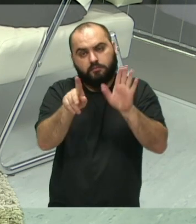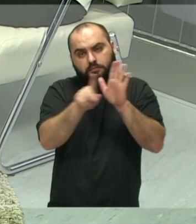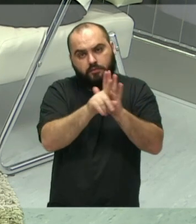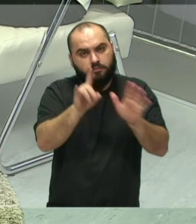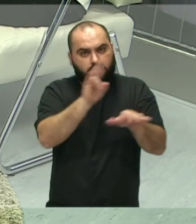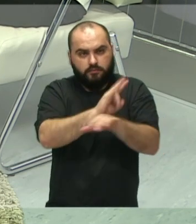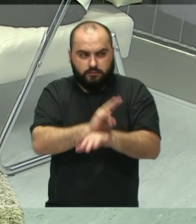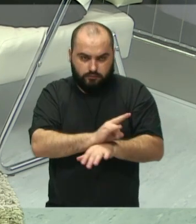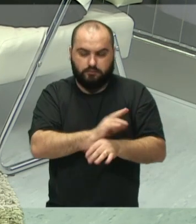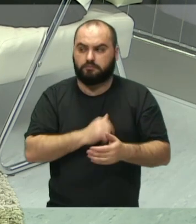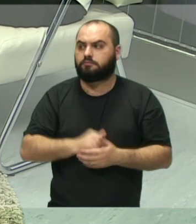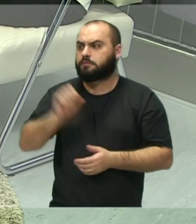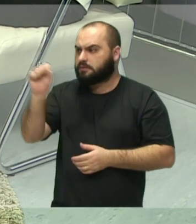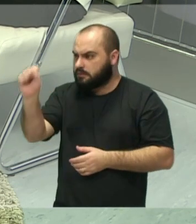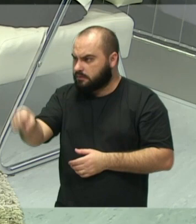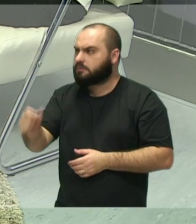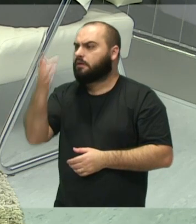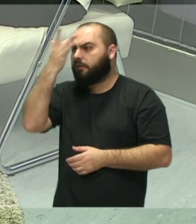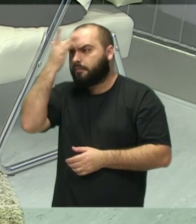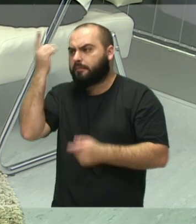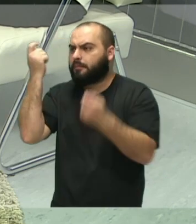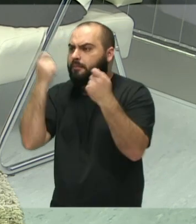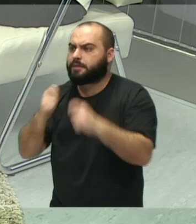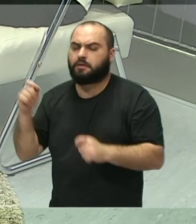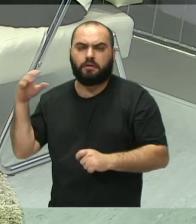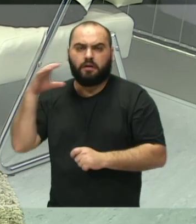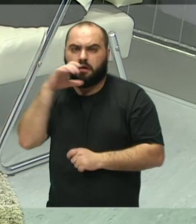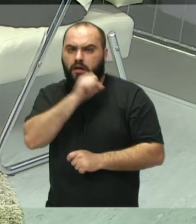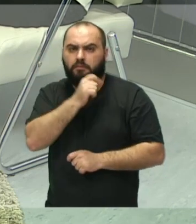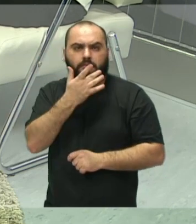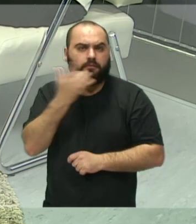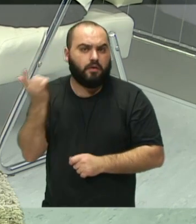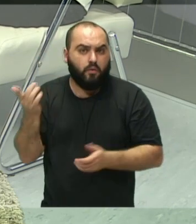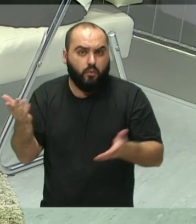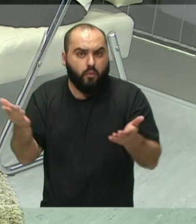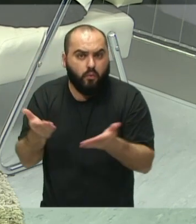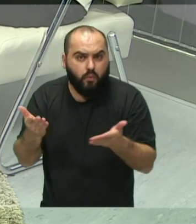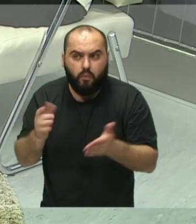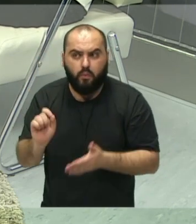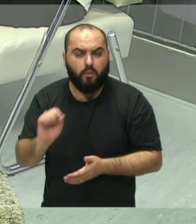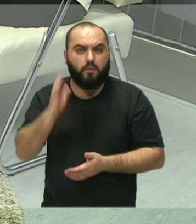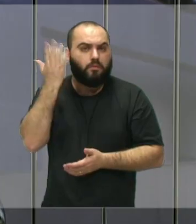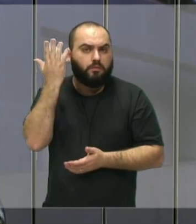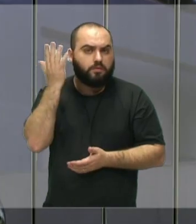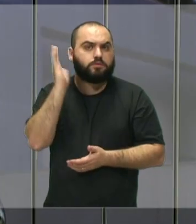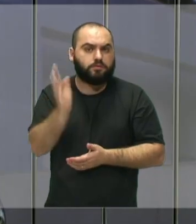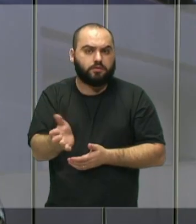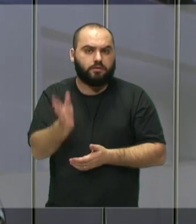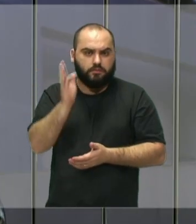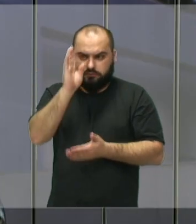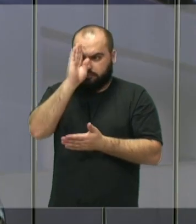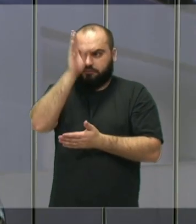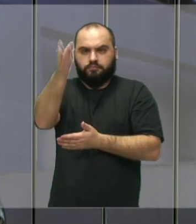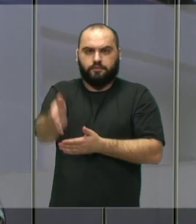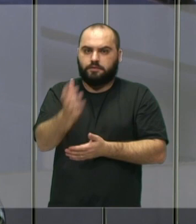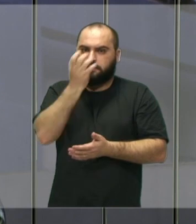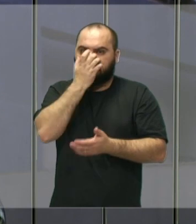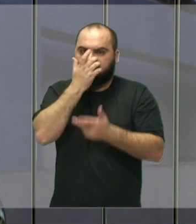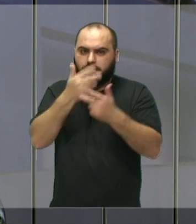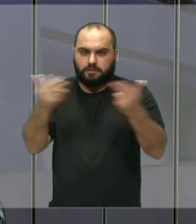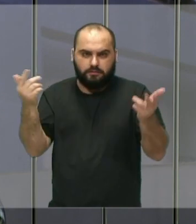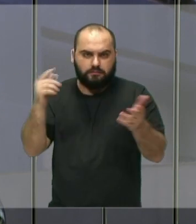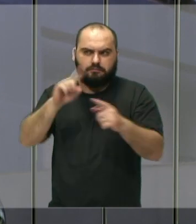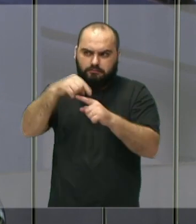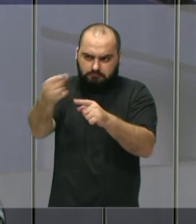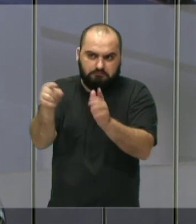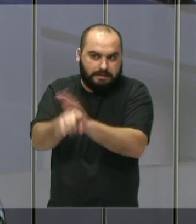município precisa. Essas pessoas precisam ter um acesso fácil, rápido. Hoje, o que acontece, a gente já passou para a parte animal, acho que eu até pulei alguma pergunta, A gente